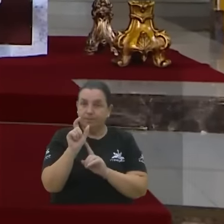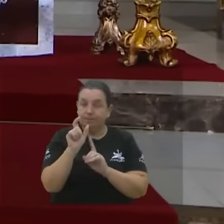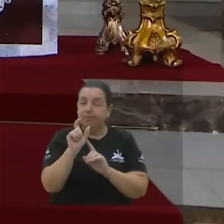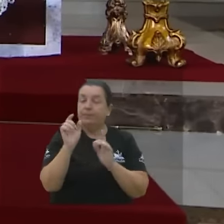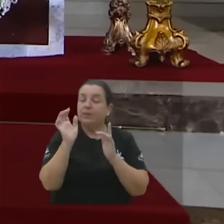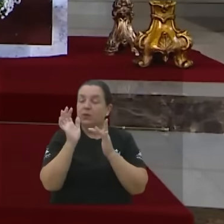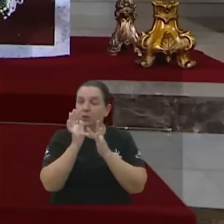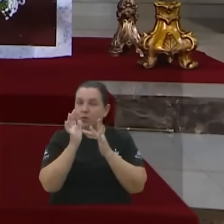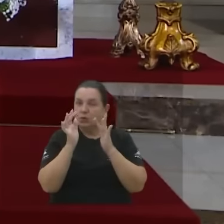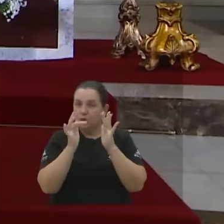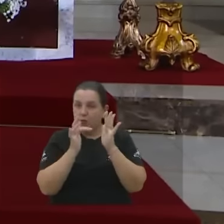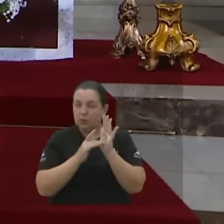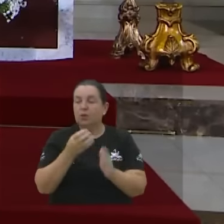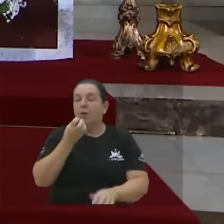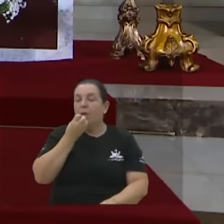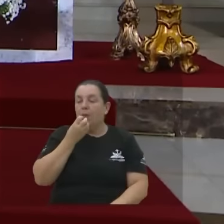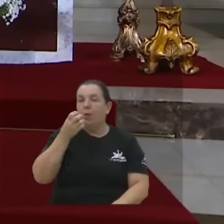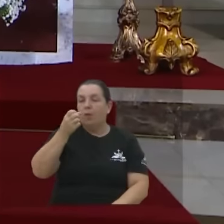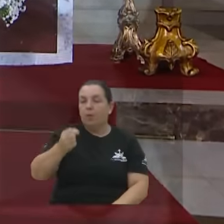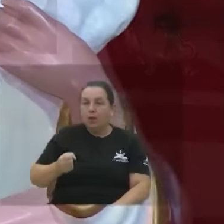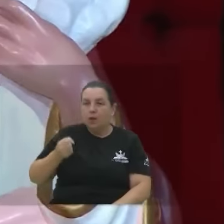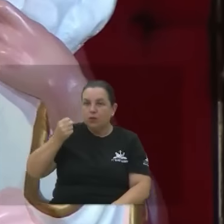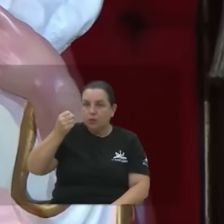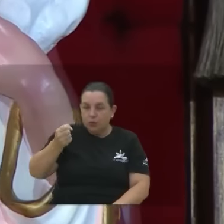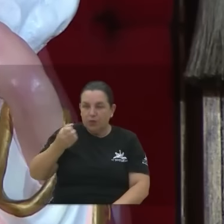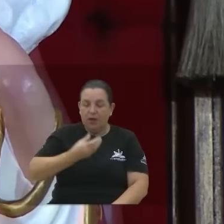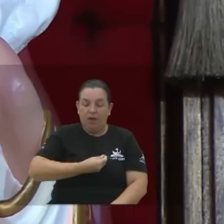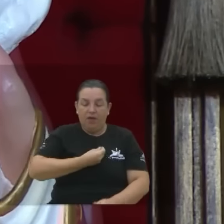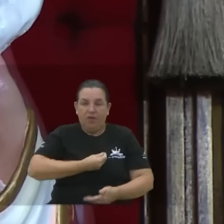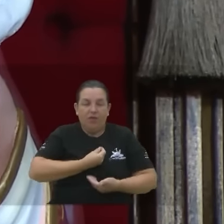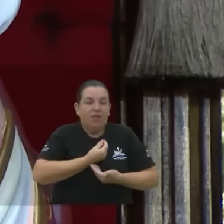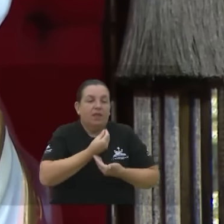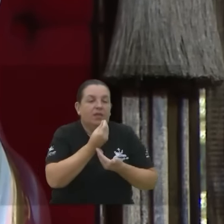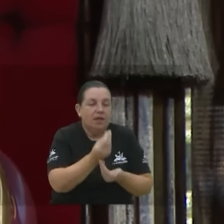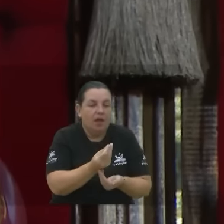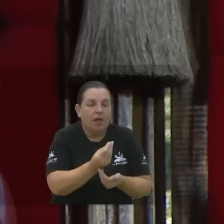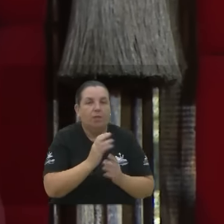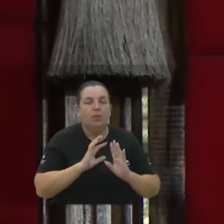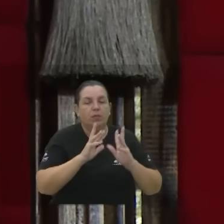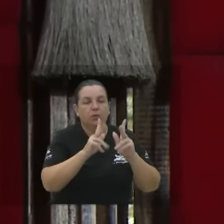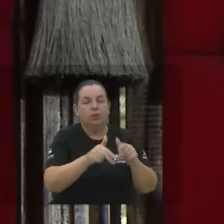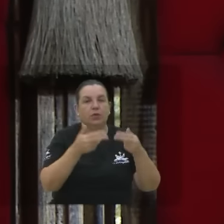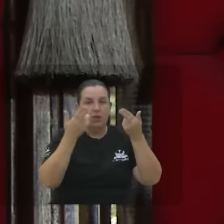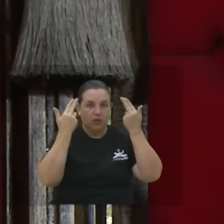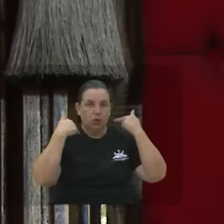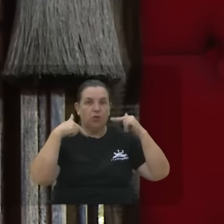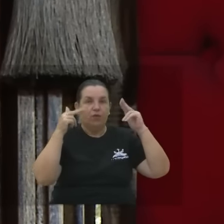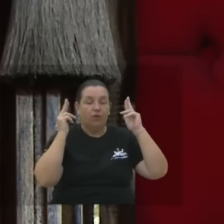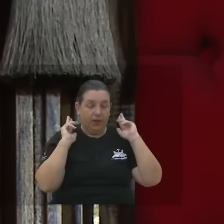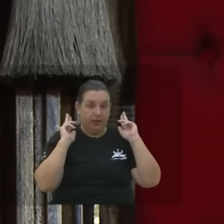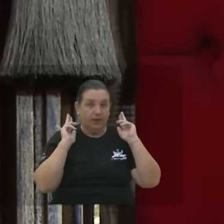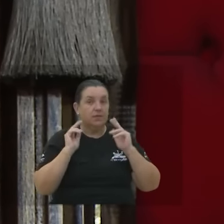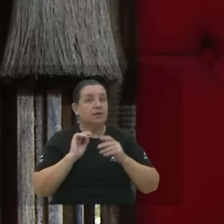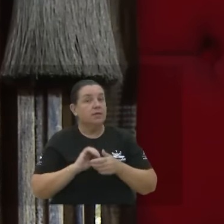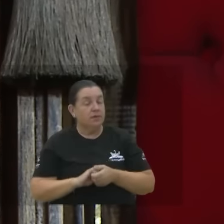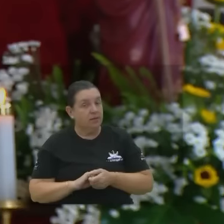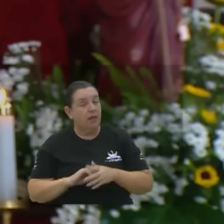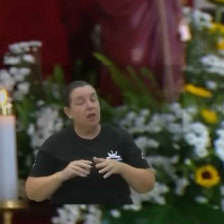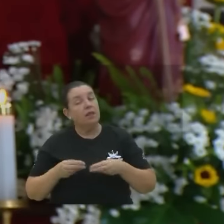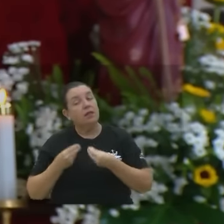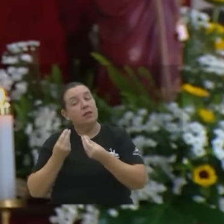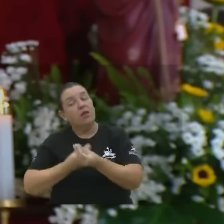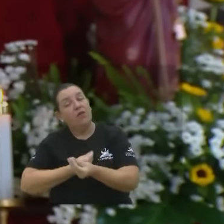Jesus, o bom pastor que dá a vida pelas suas ovelhas. Dar a